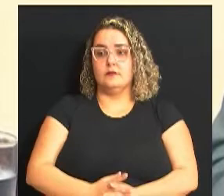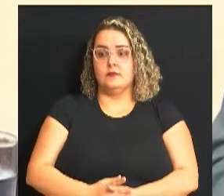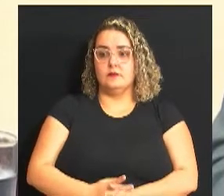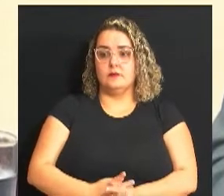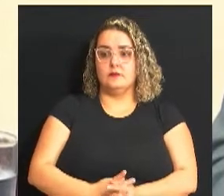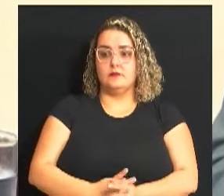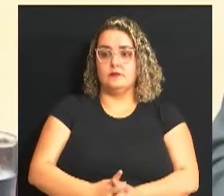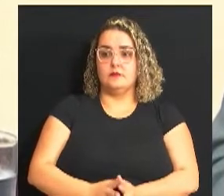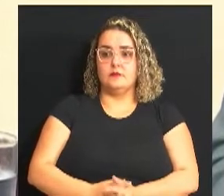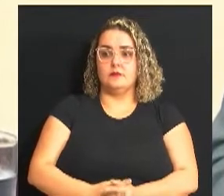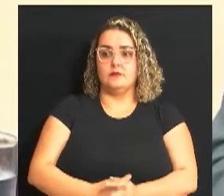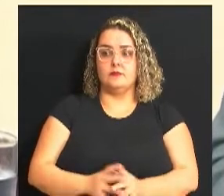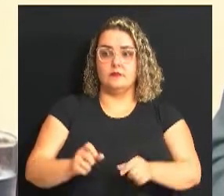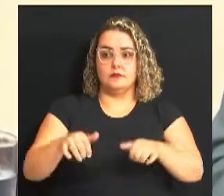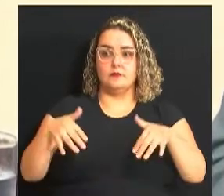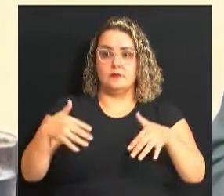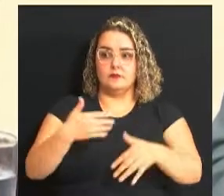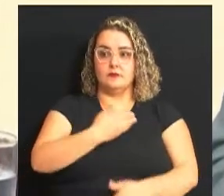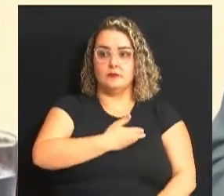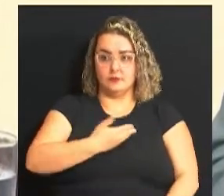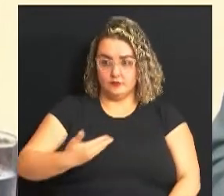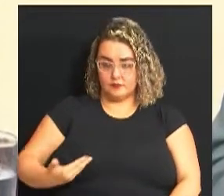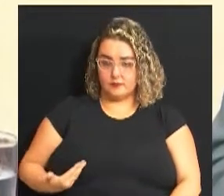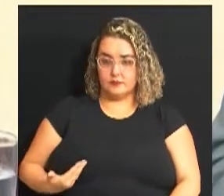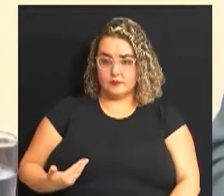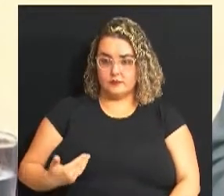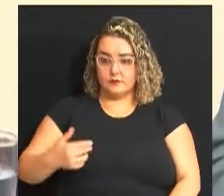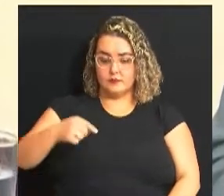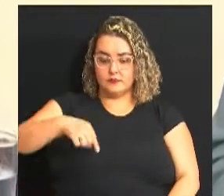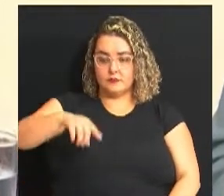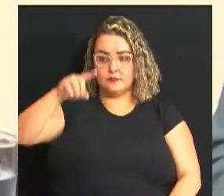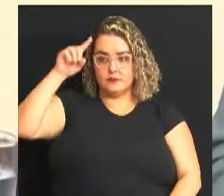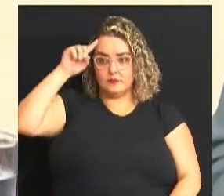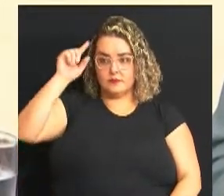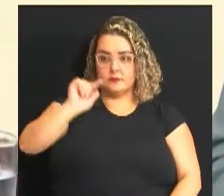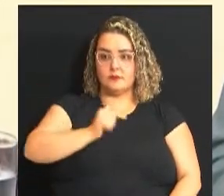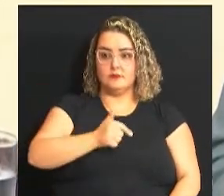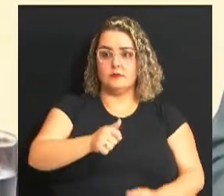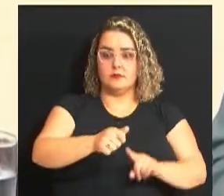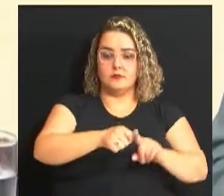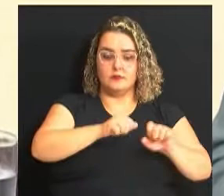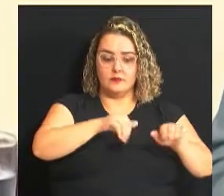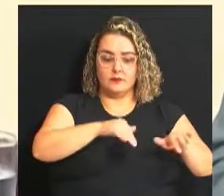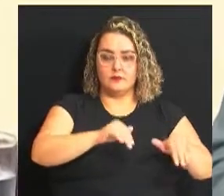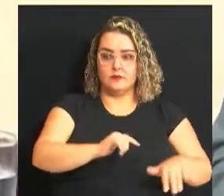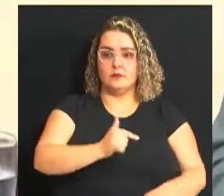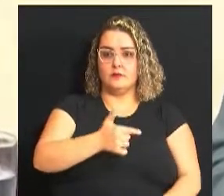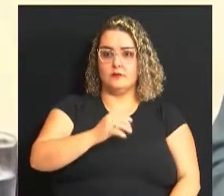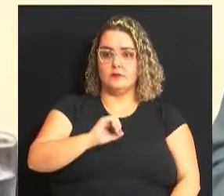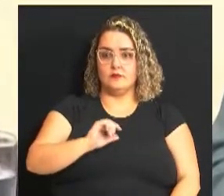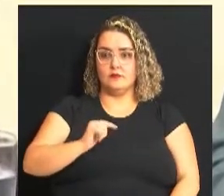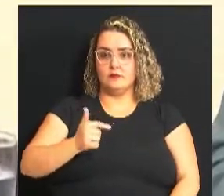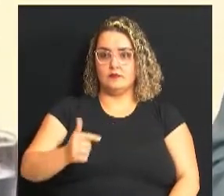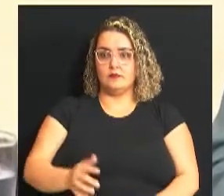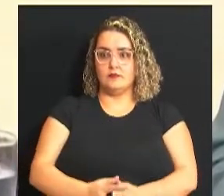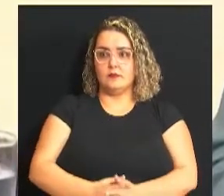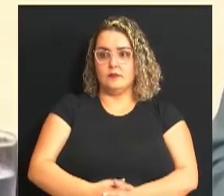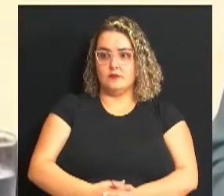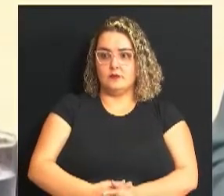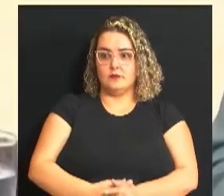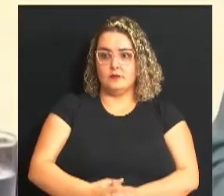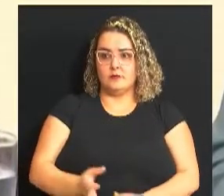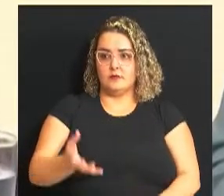a audiência pública, nesse dia 22 de setembro de 2022, eu